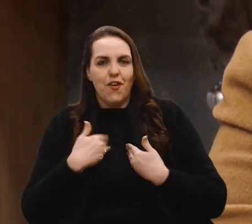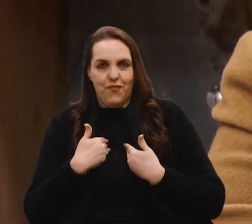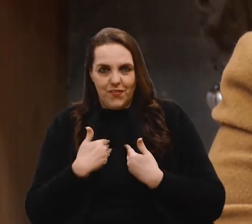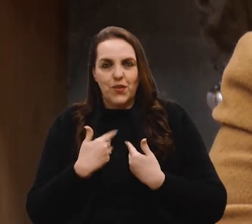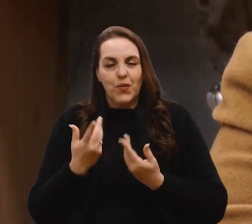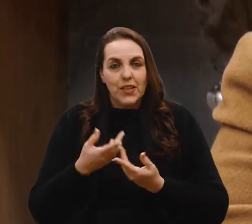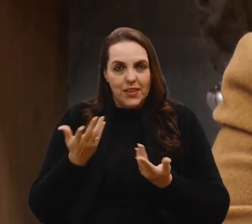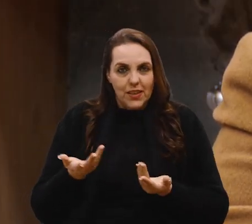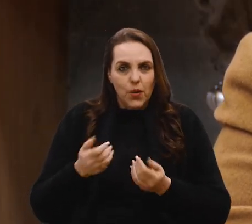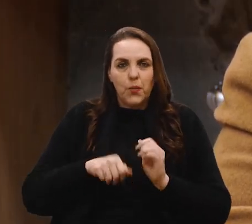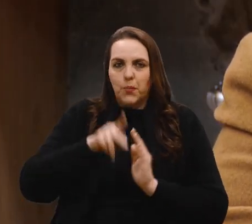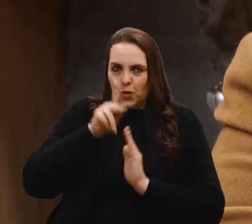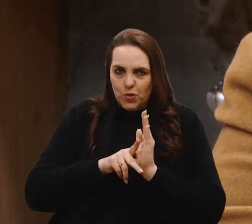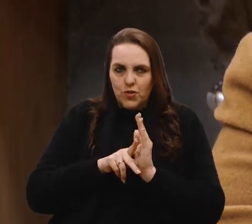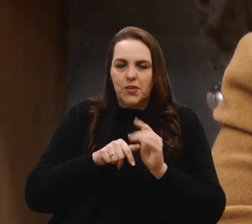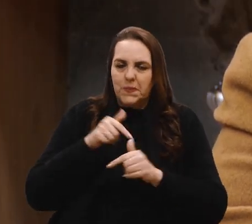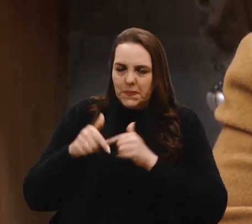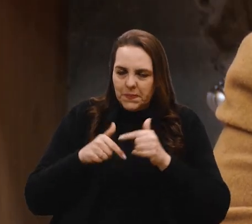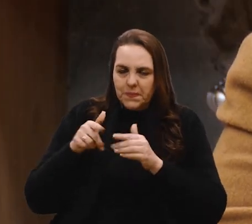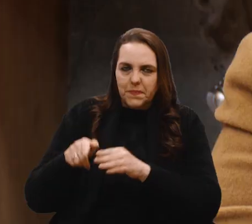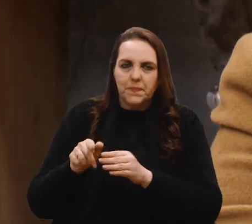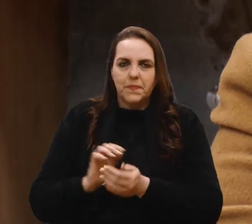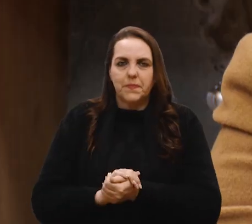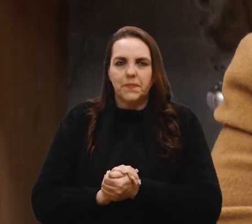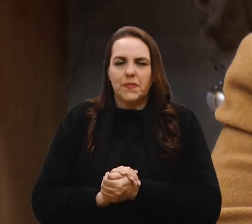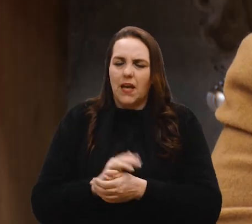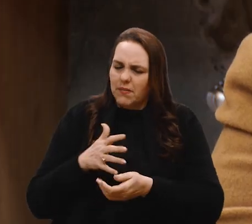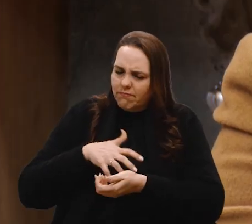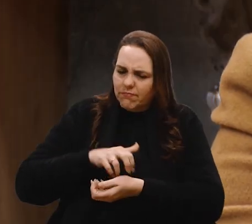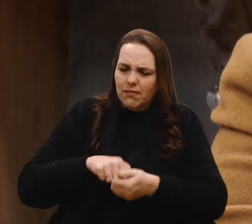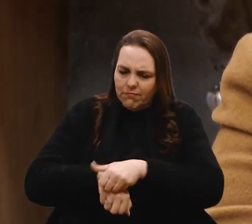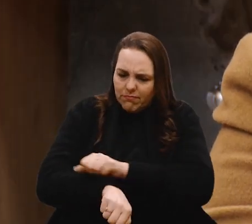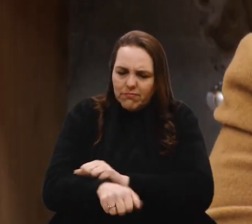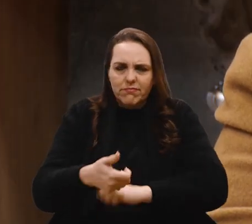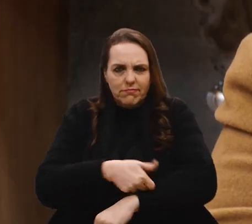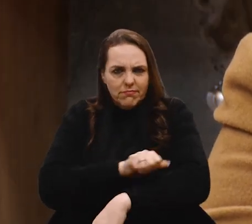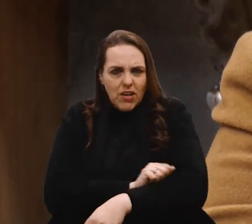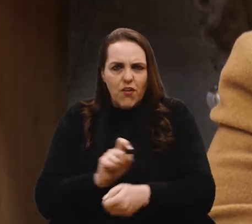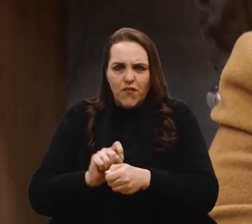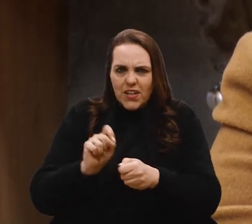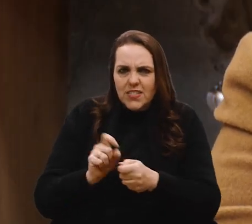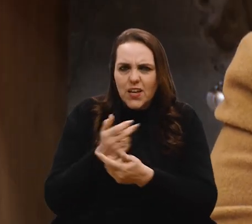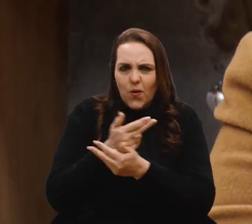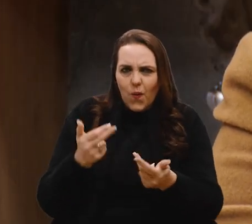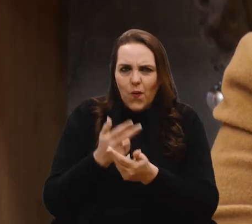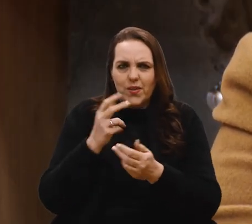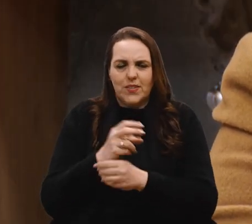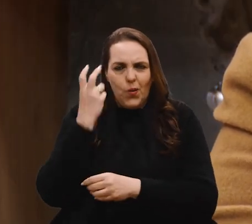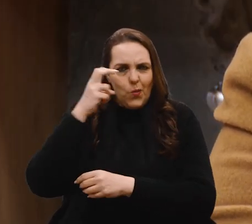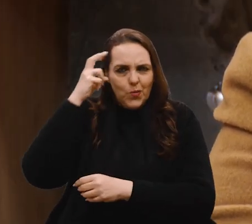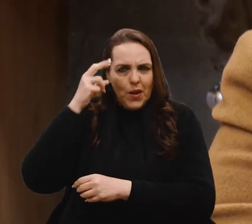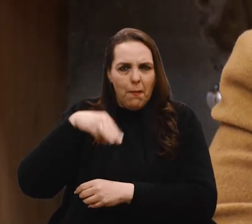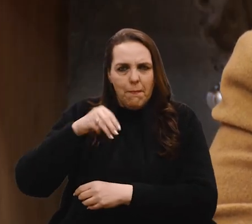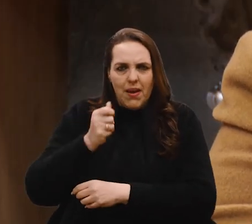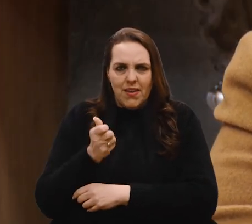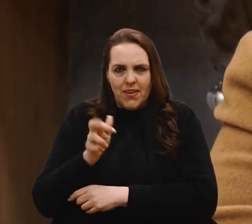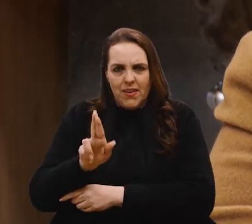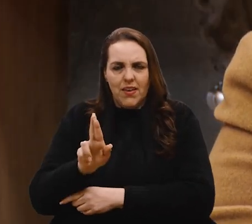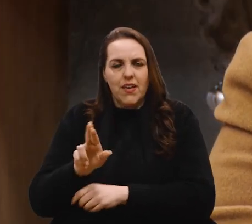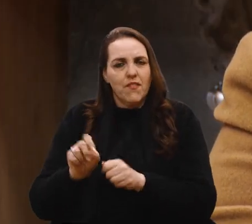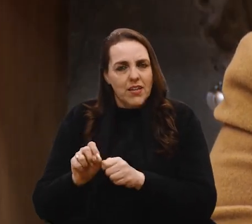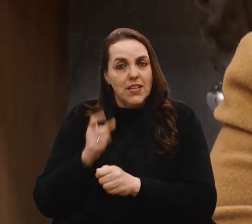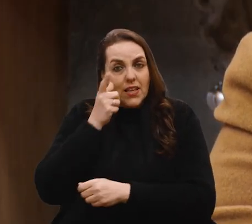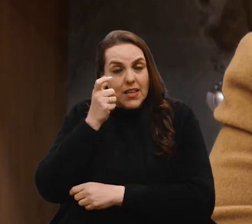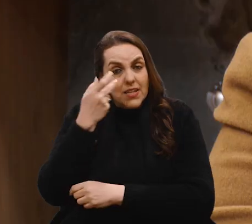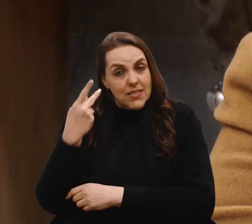por projetos, muito através do mão na massa, da cultura maker, né? Do fazendo, parte dos interesses deles, das